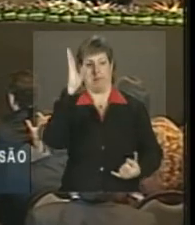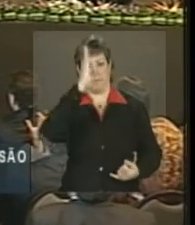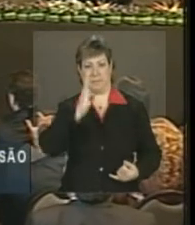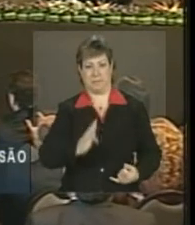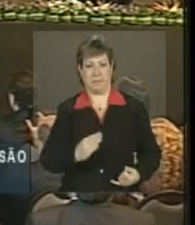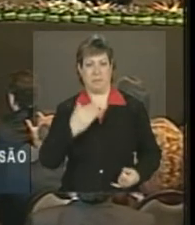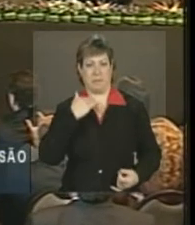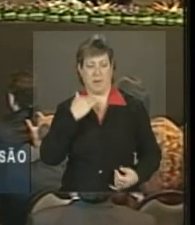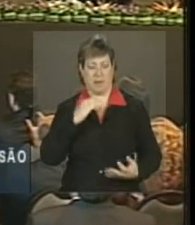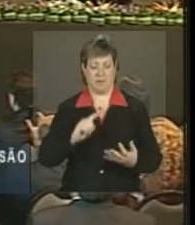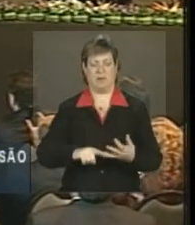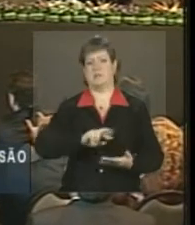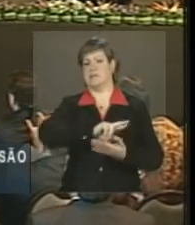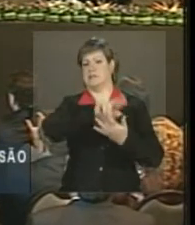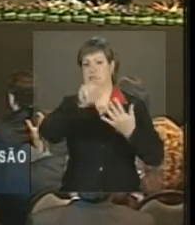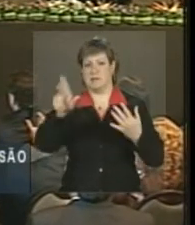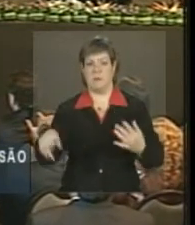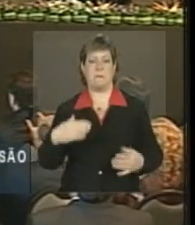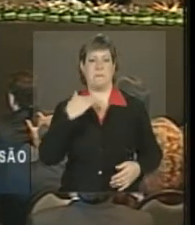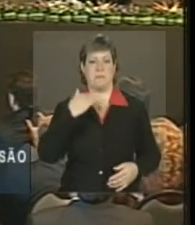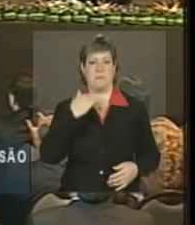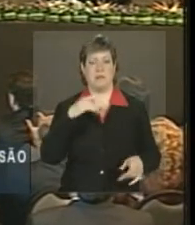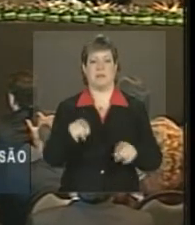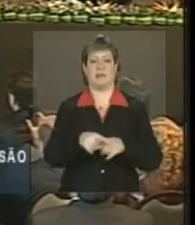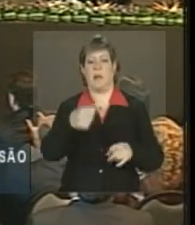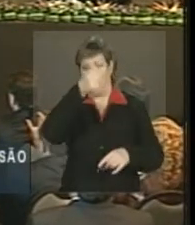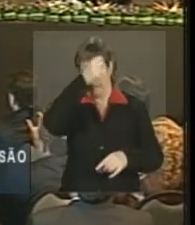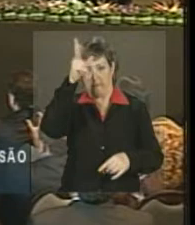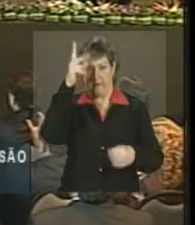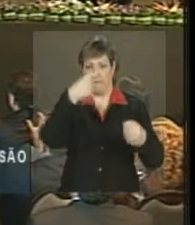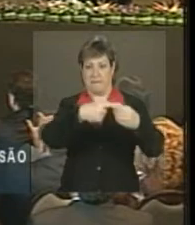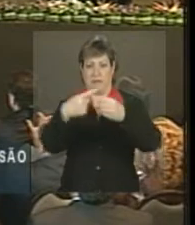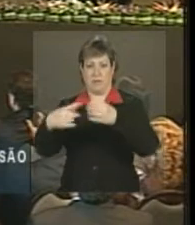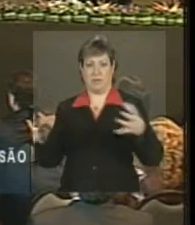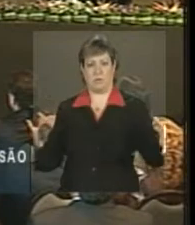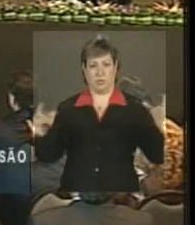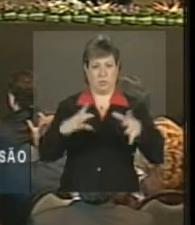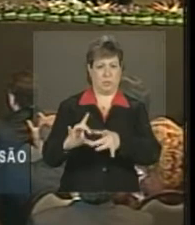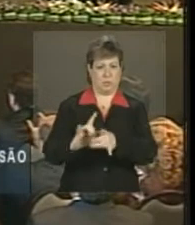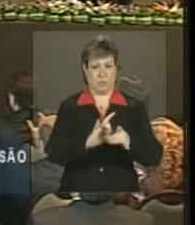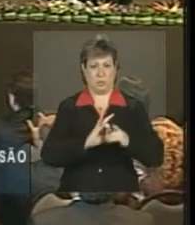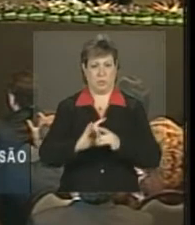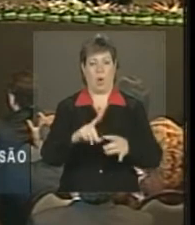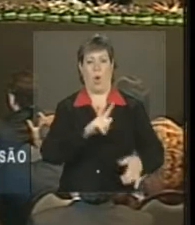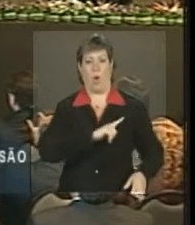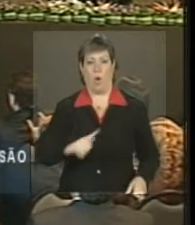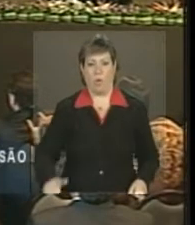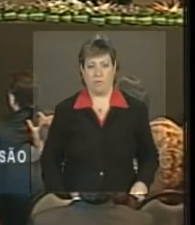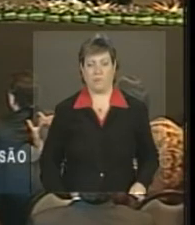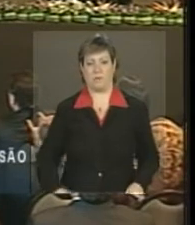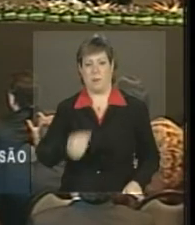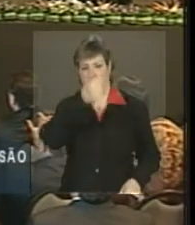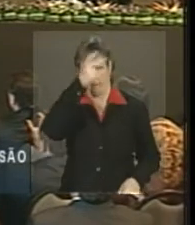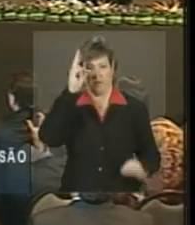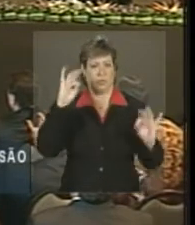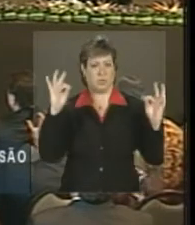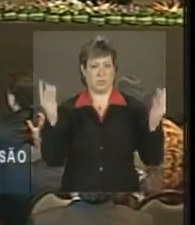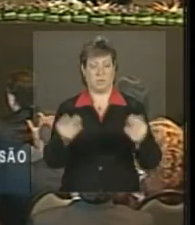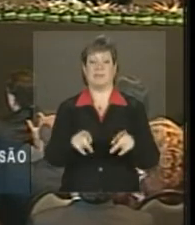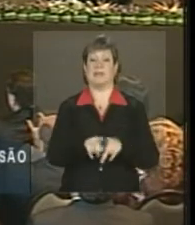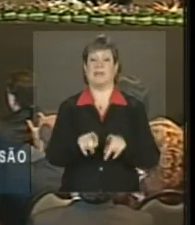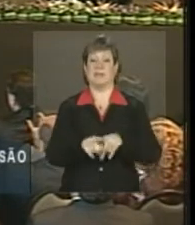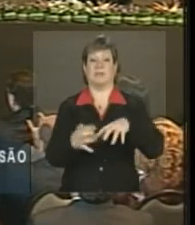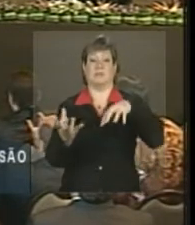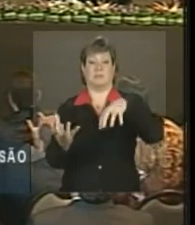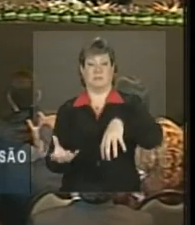demais agentes financeiros, das prefeituras, dos governadores, do prefeito. E precisamos do